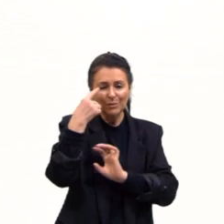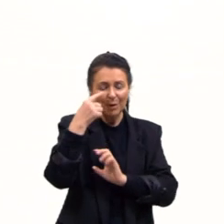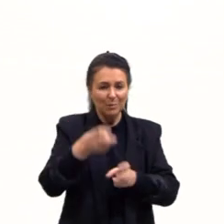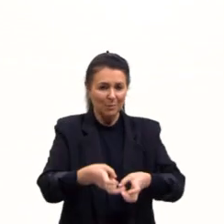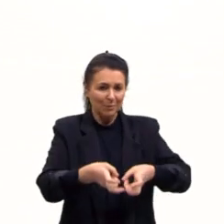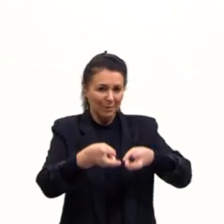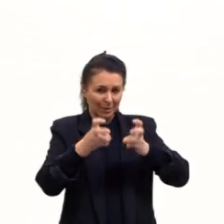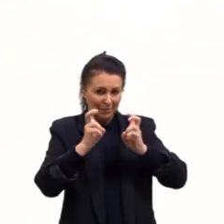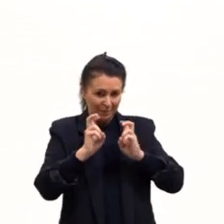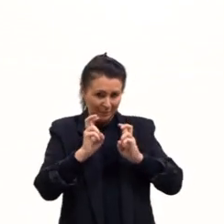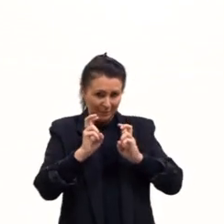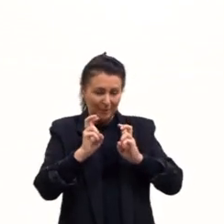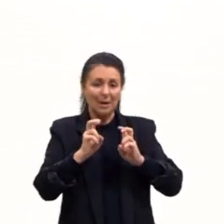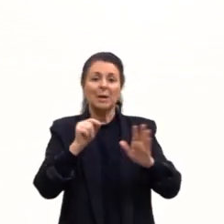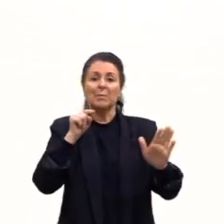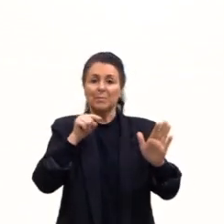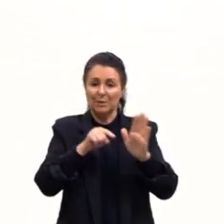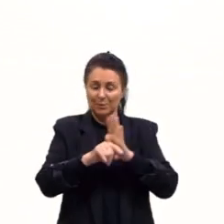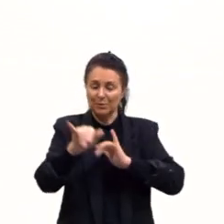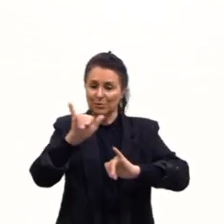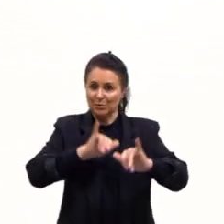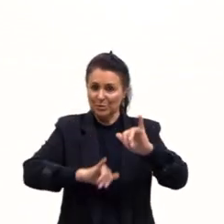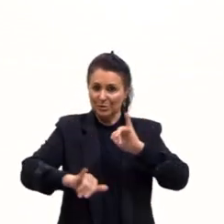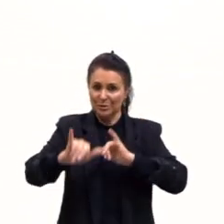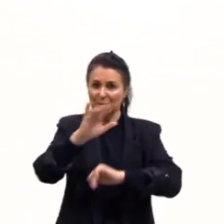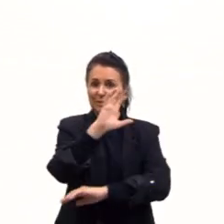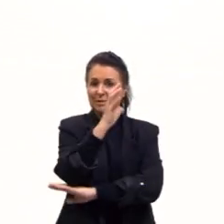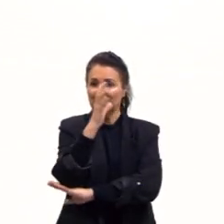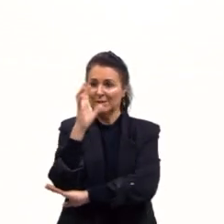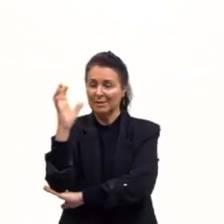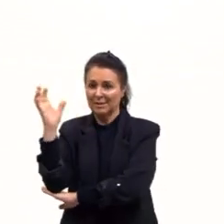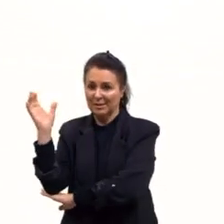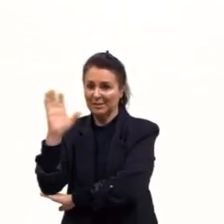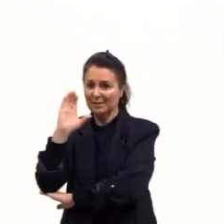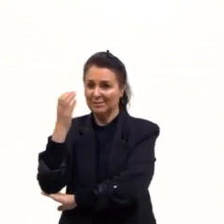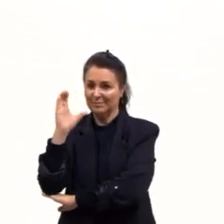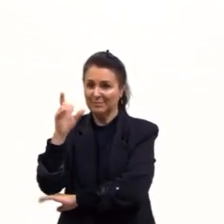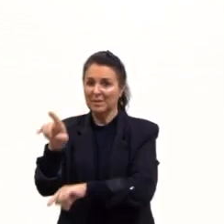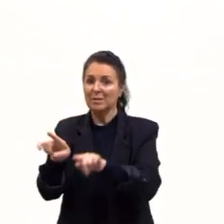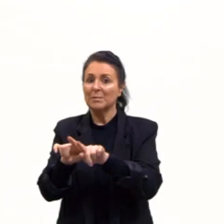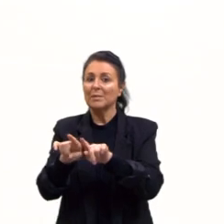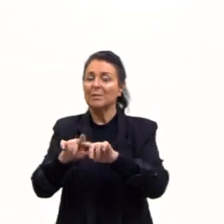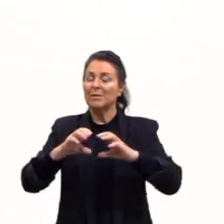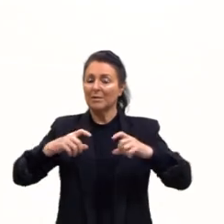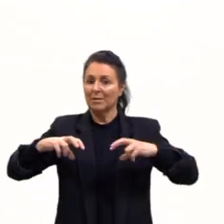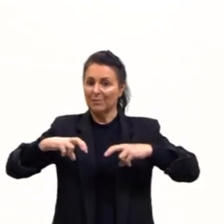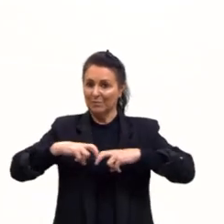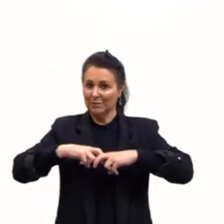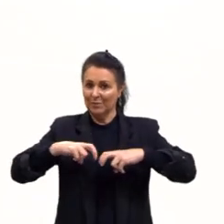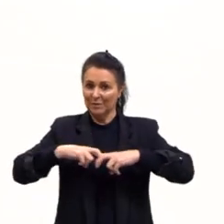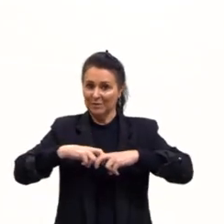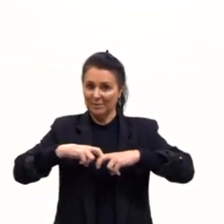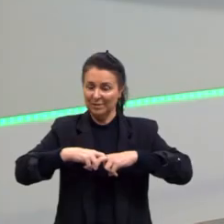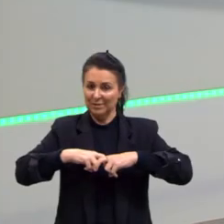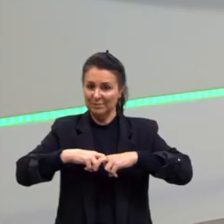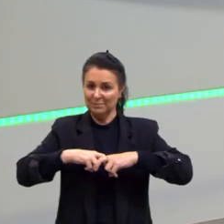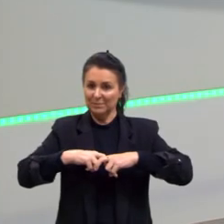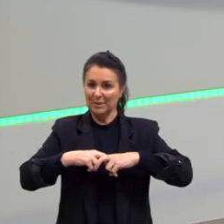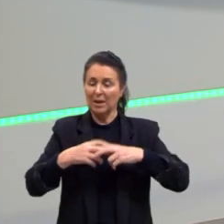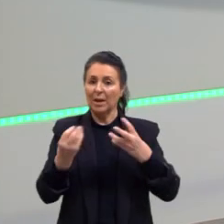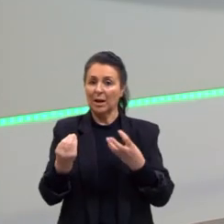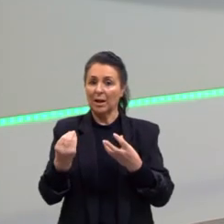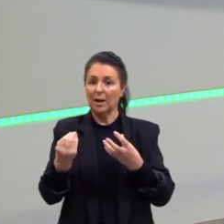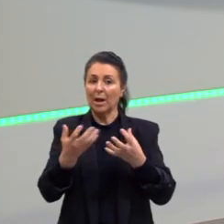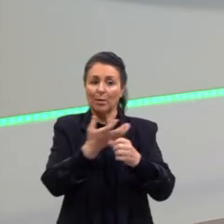vai ver que ela é uma questão de química ascensão natureza mas ela também traz questões de física Ela é bem